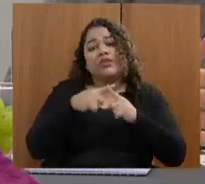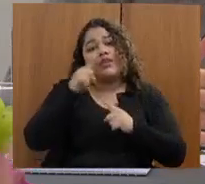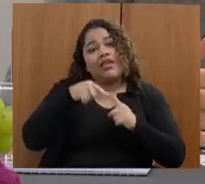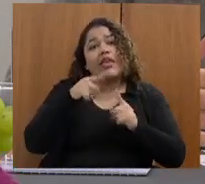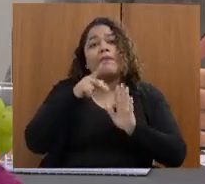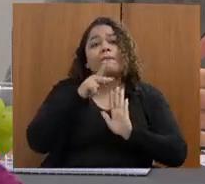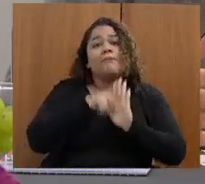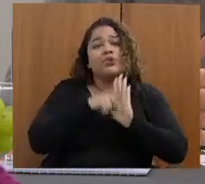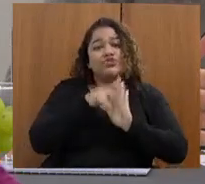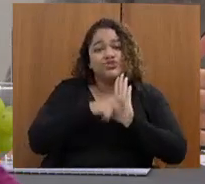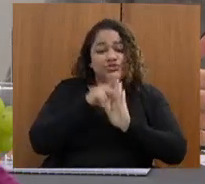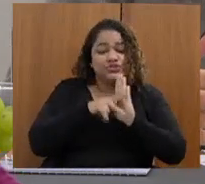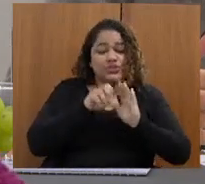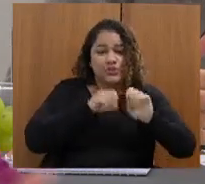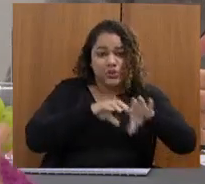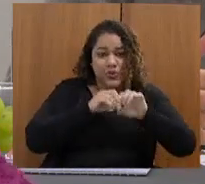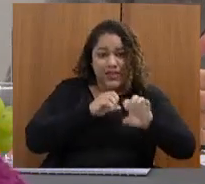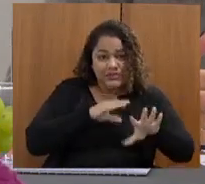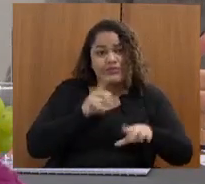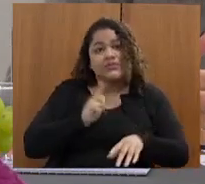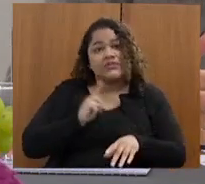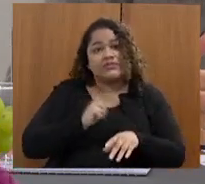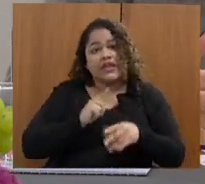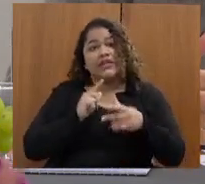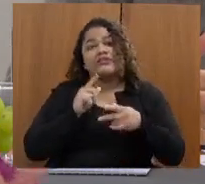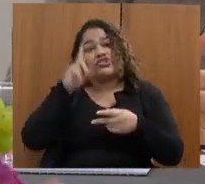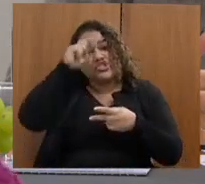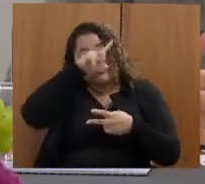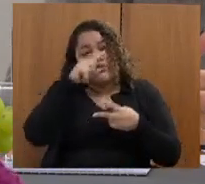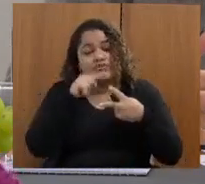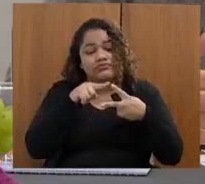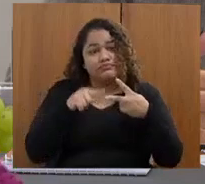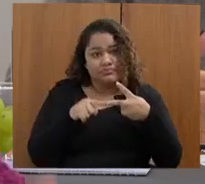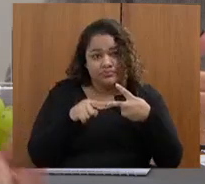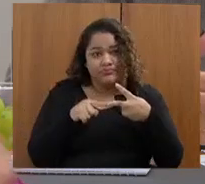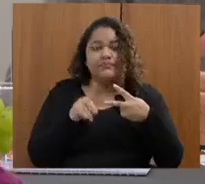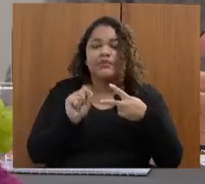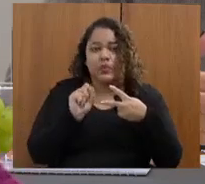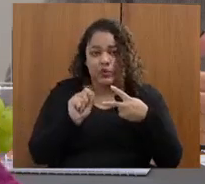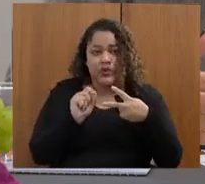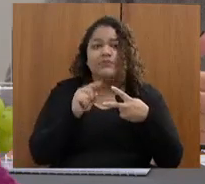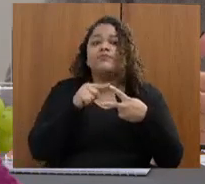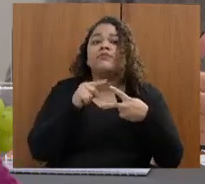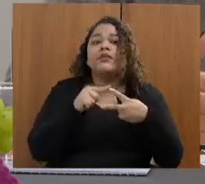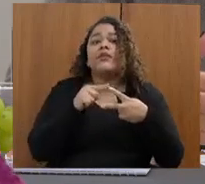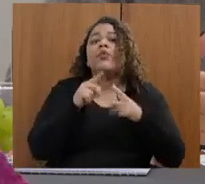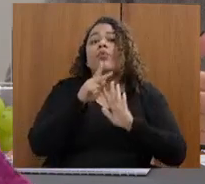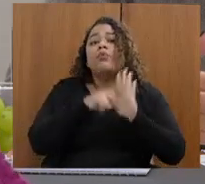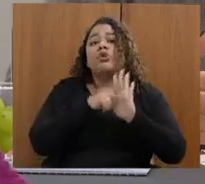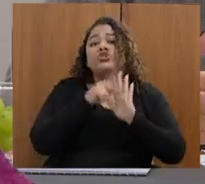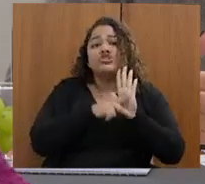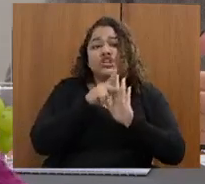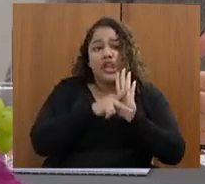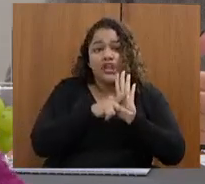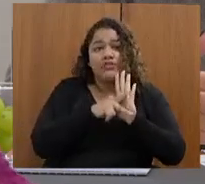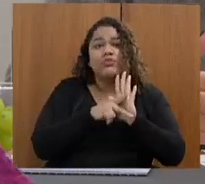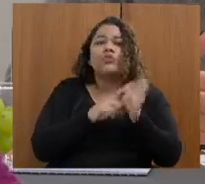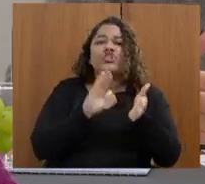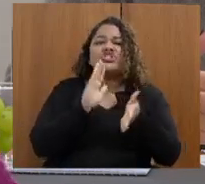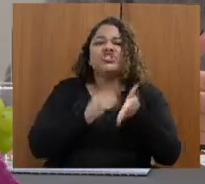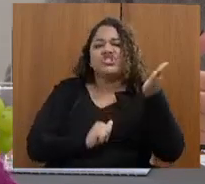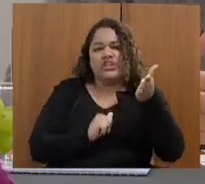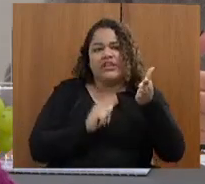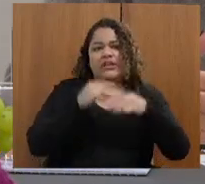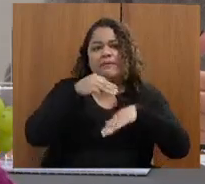eu quero já deixar compartilhado primeira dificuldade o projeto ele retira o nível de Mestrado